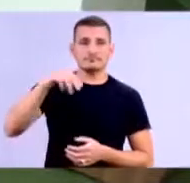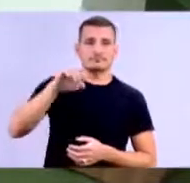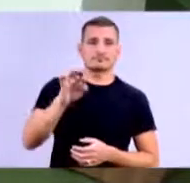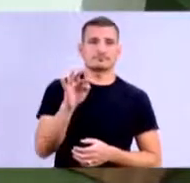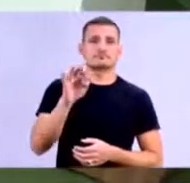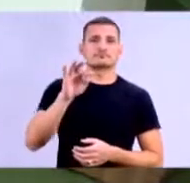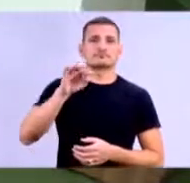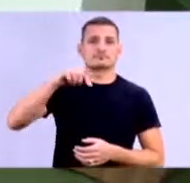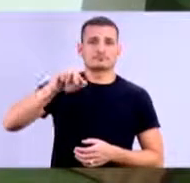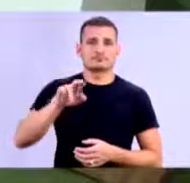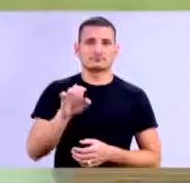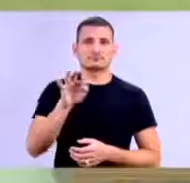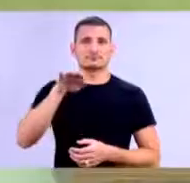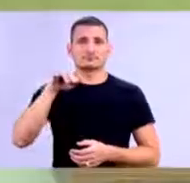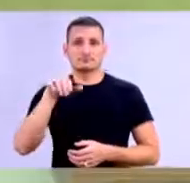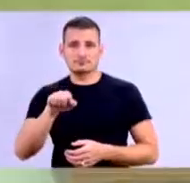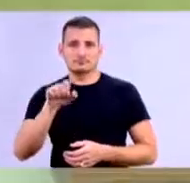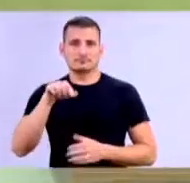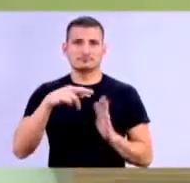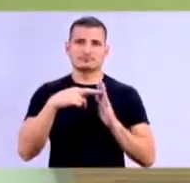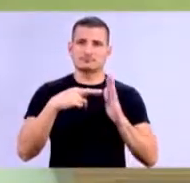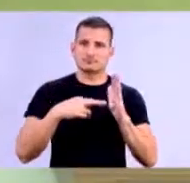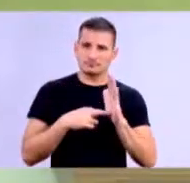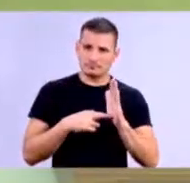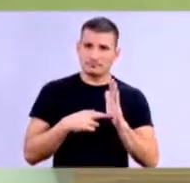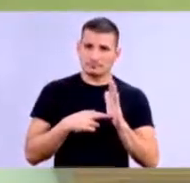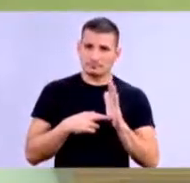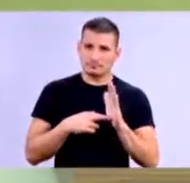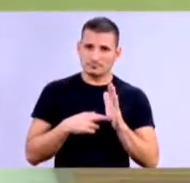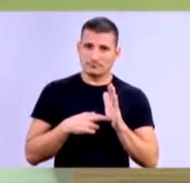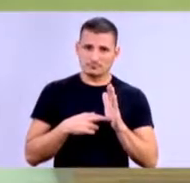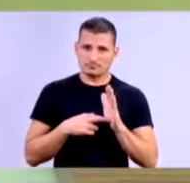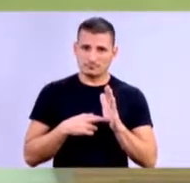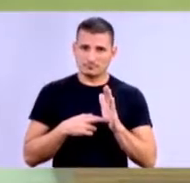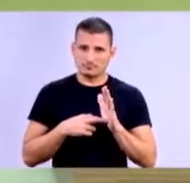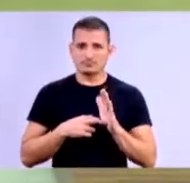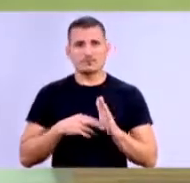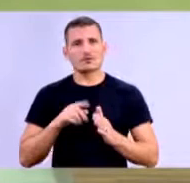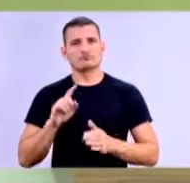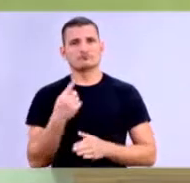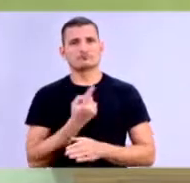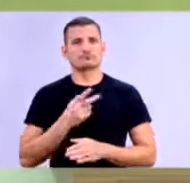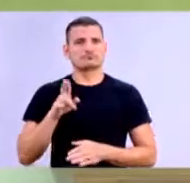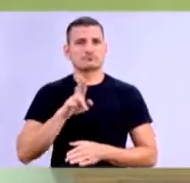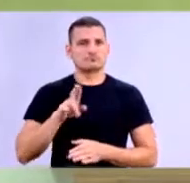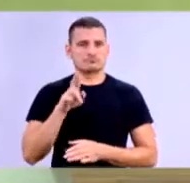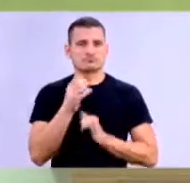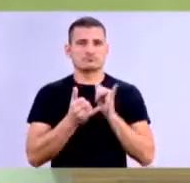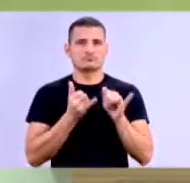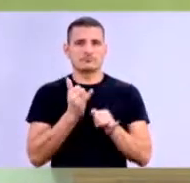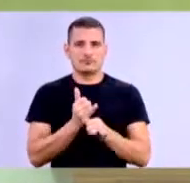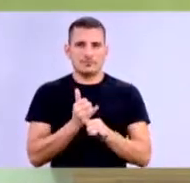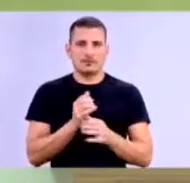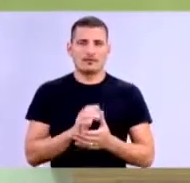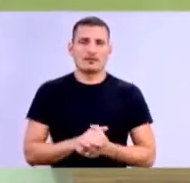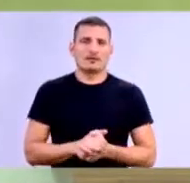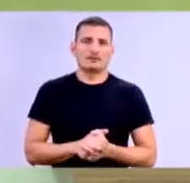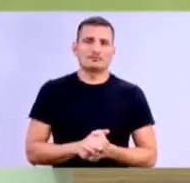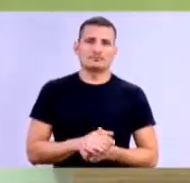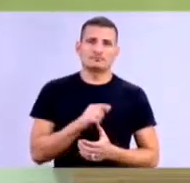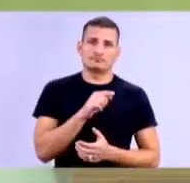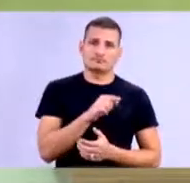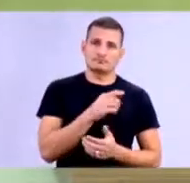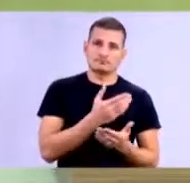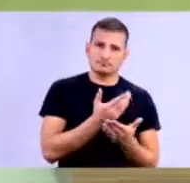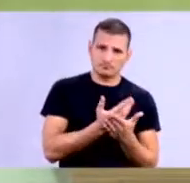as regras comportamentais que nós utilizamos virtualmente. Assim como no presencial nós temos